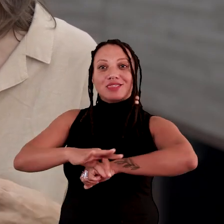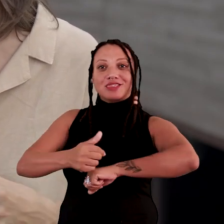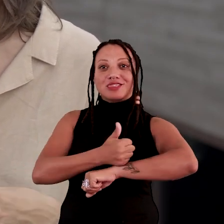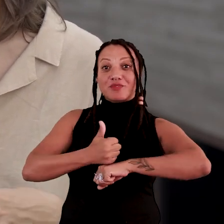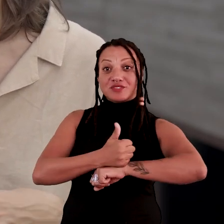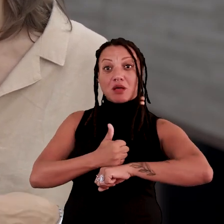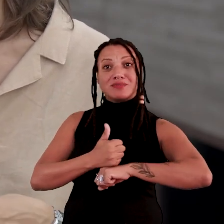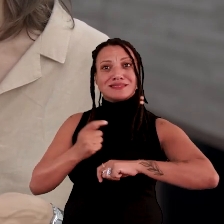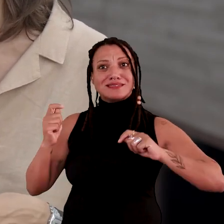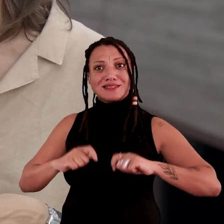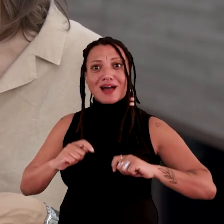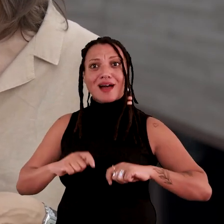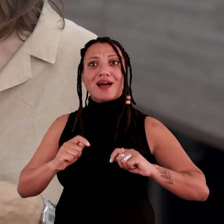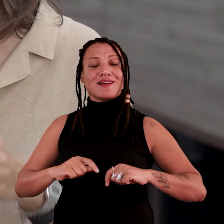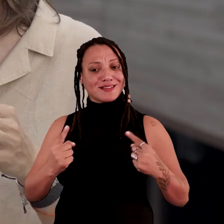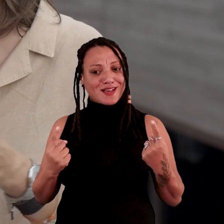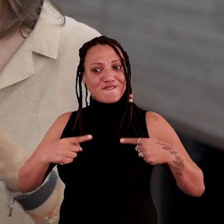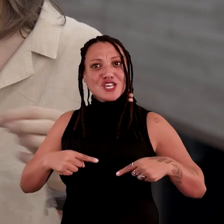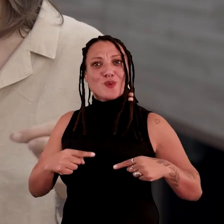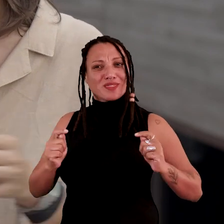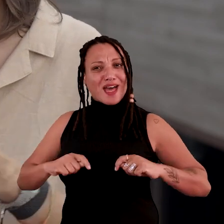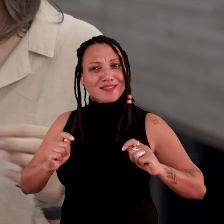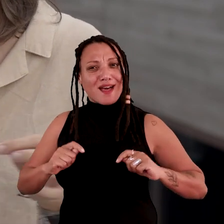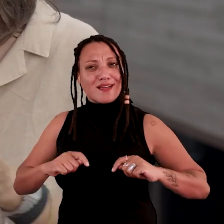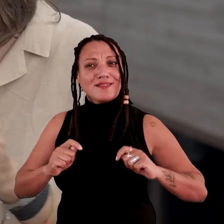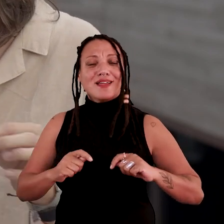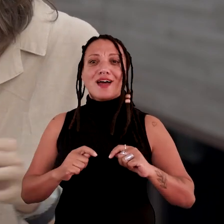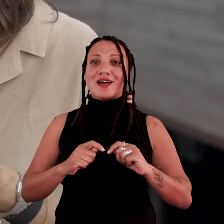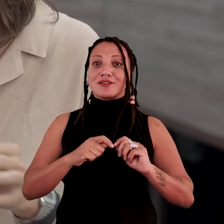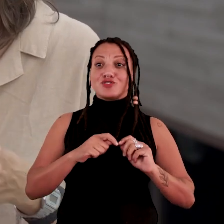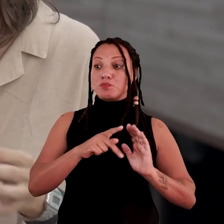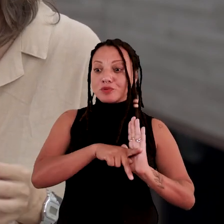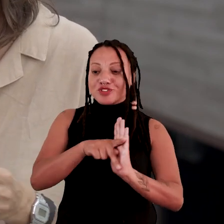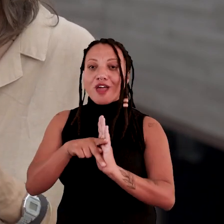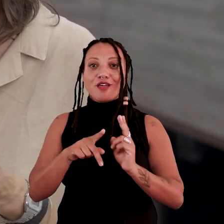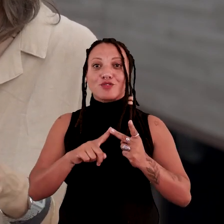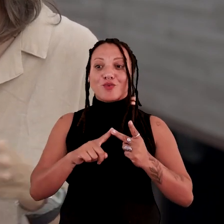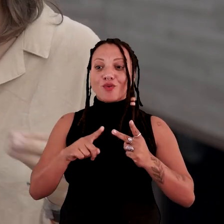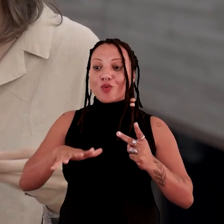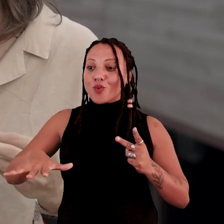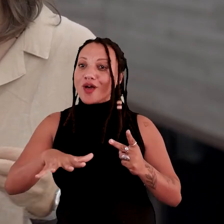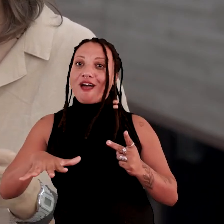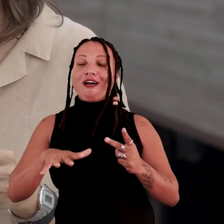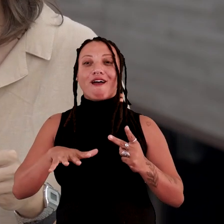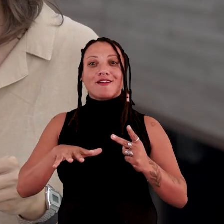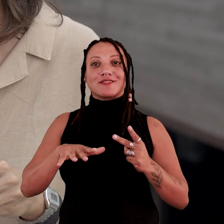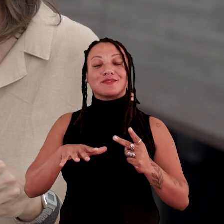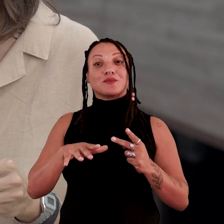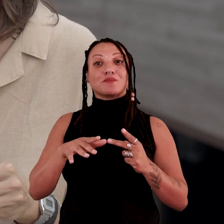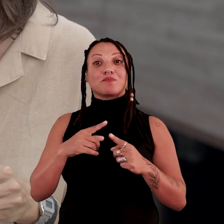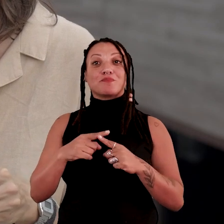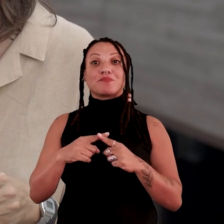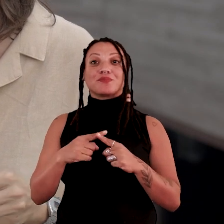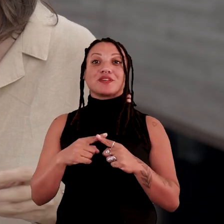de território, que saem justamente desse eixo de onde sempre tem mais publicação e divulgação